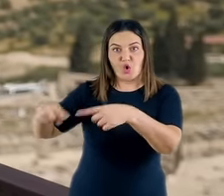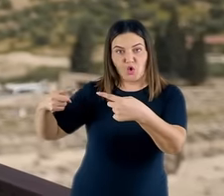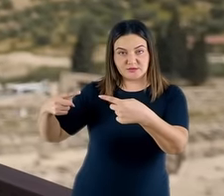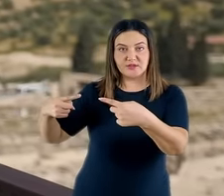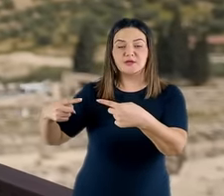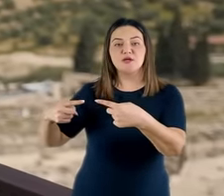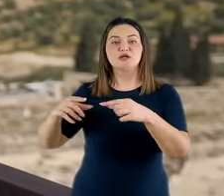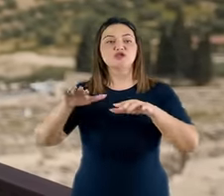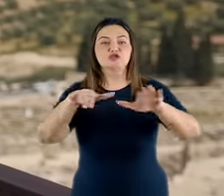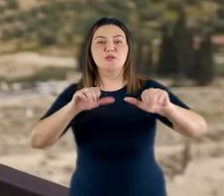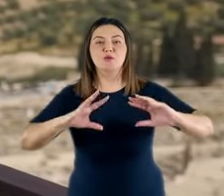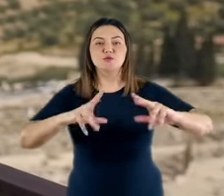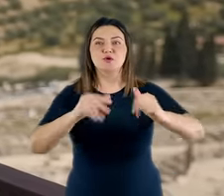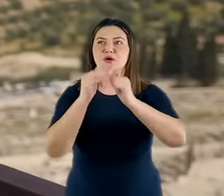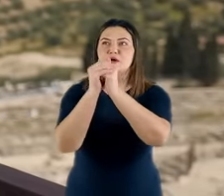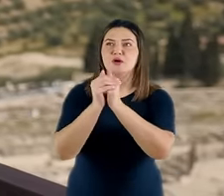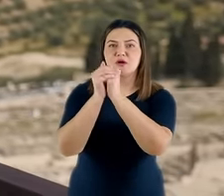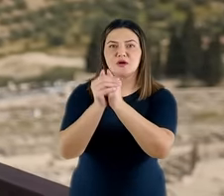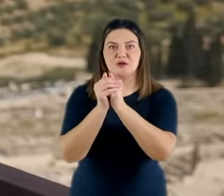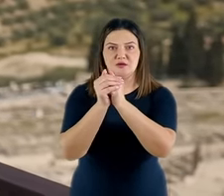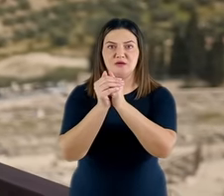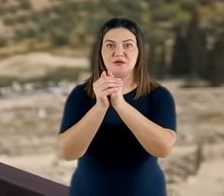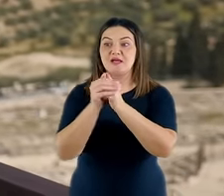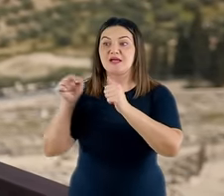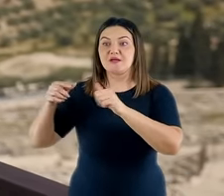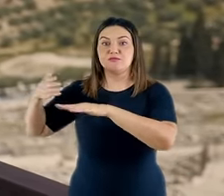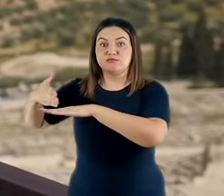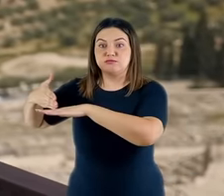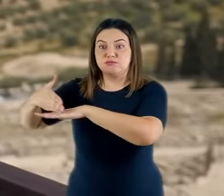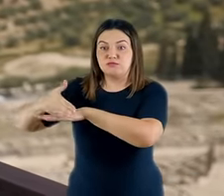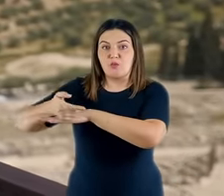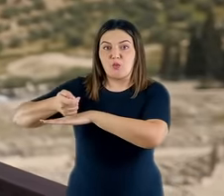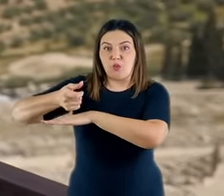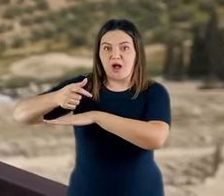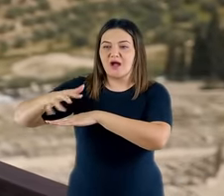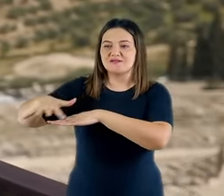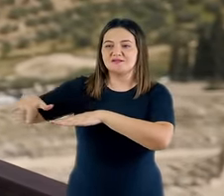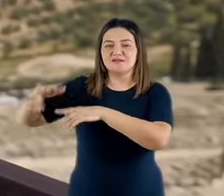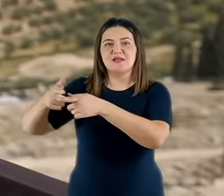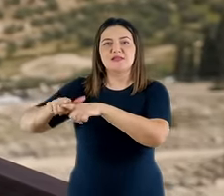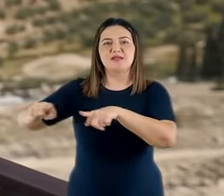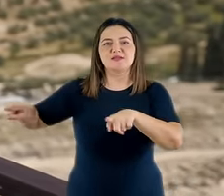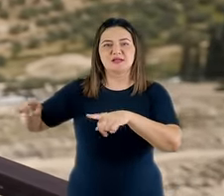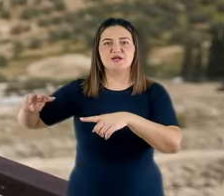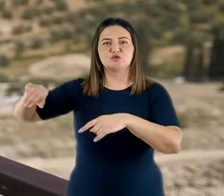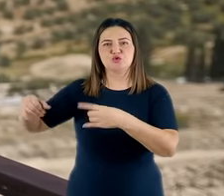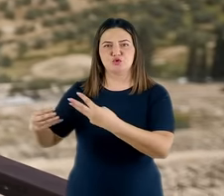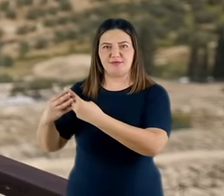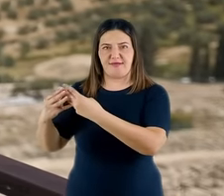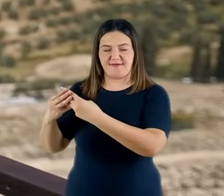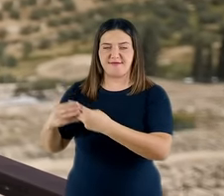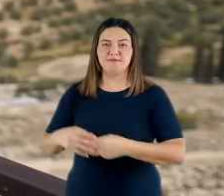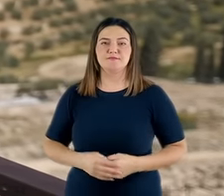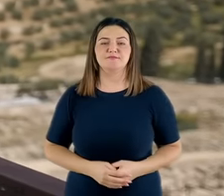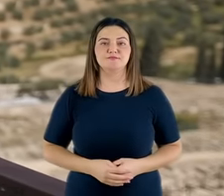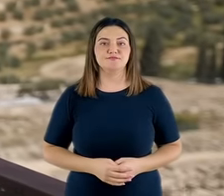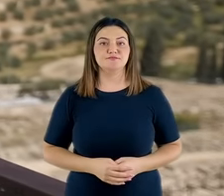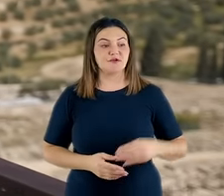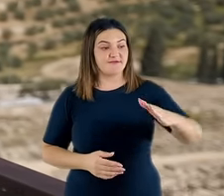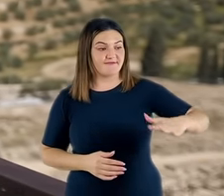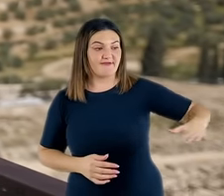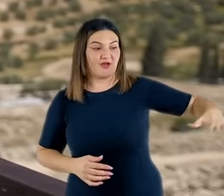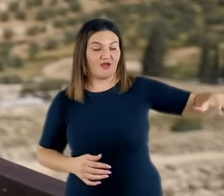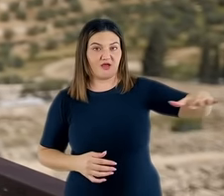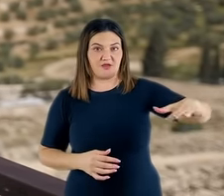vindo contra ele e que já estavam atravessando o Enged, ali no deserto da Judeia, caminhando para atacar Jerusalém. E o Vale